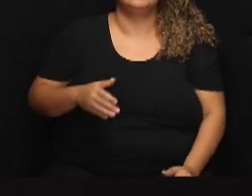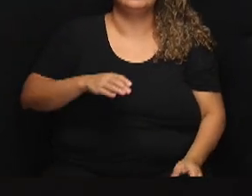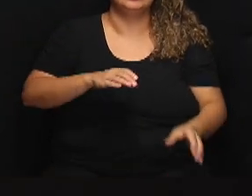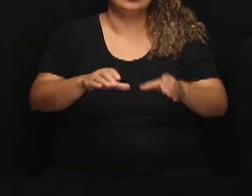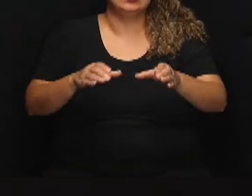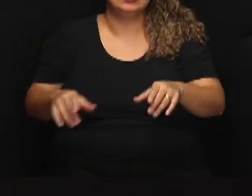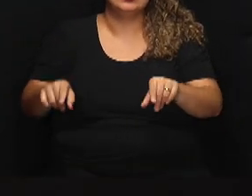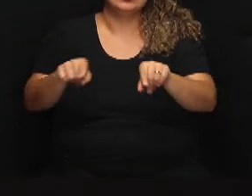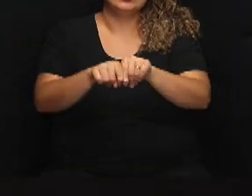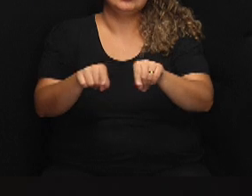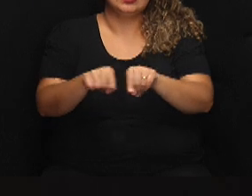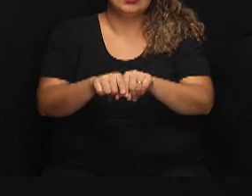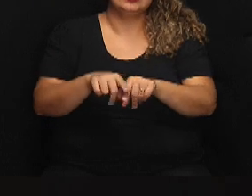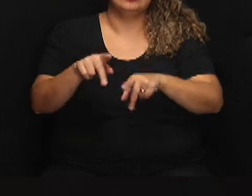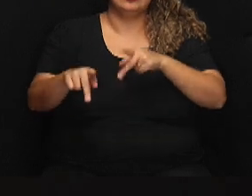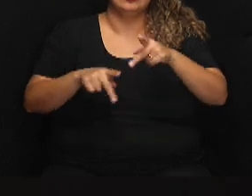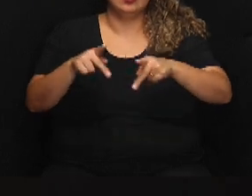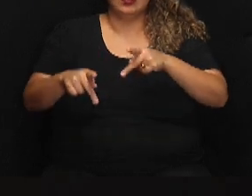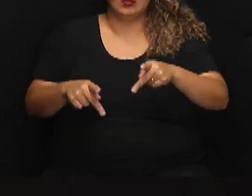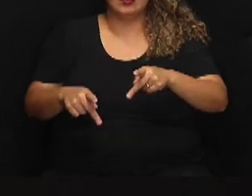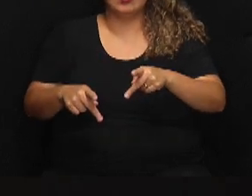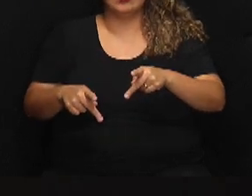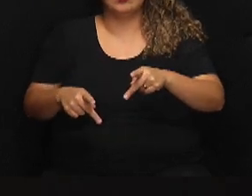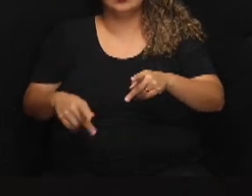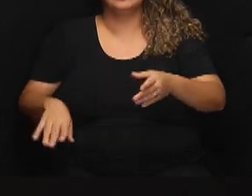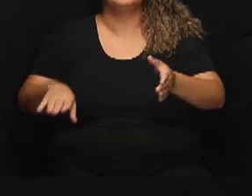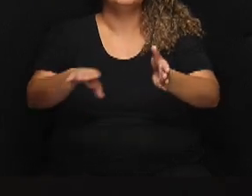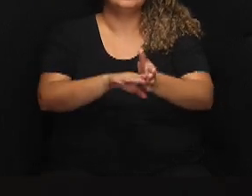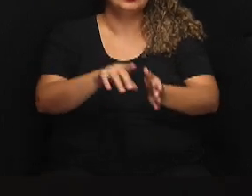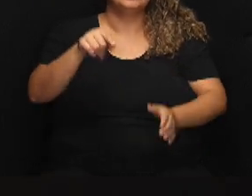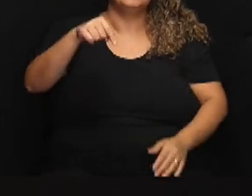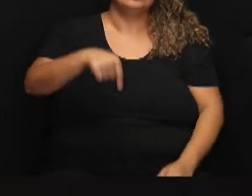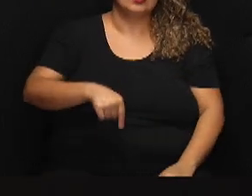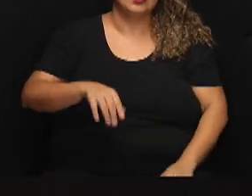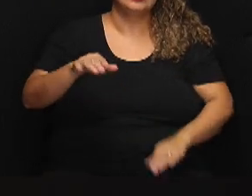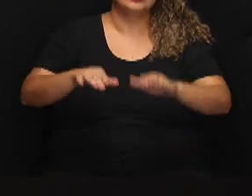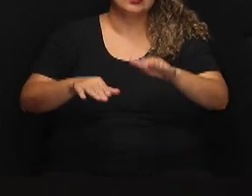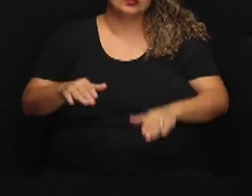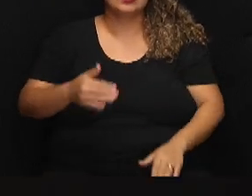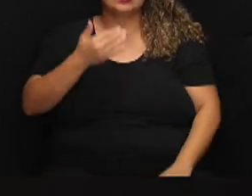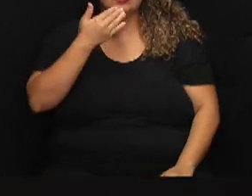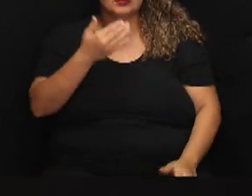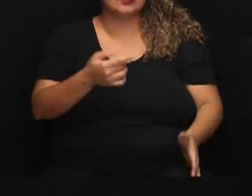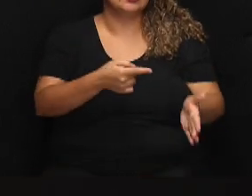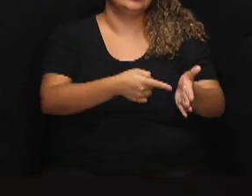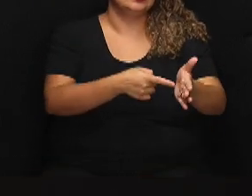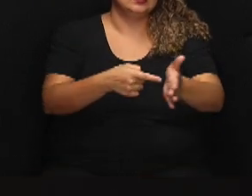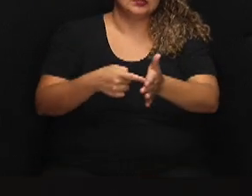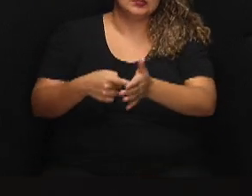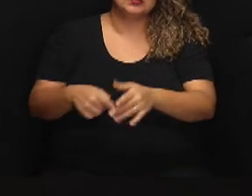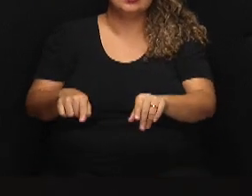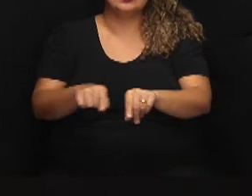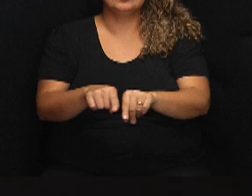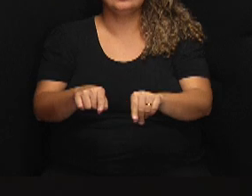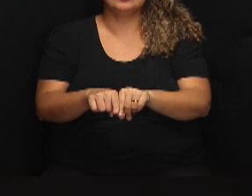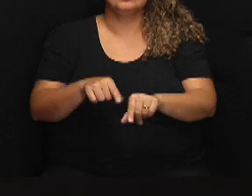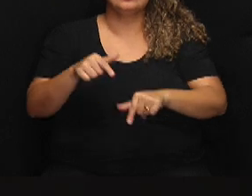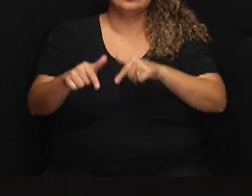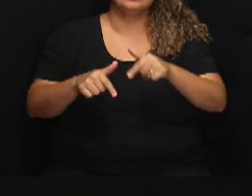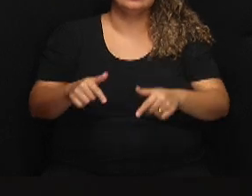e também com a população que chega até aqui também muitas vezes fazendo denúncias e também trabalhando no processo